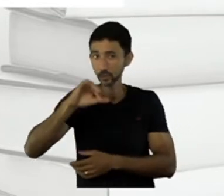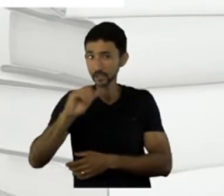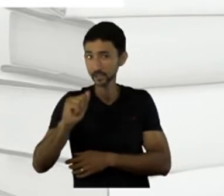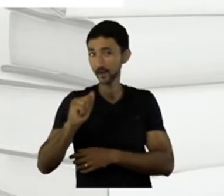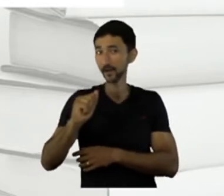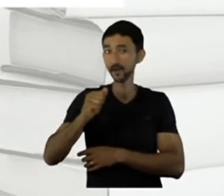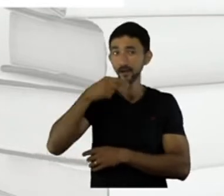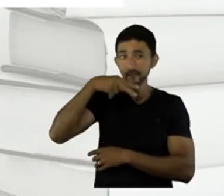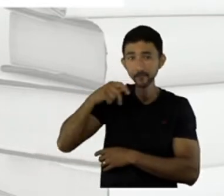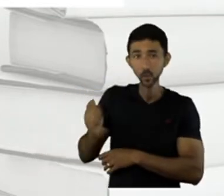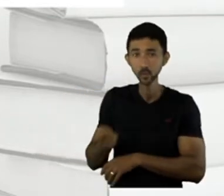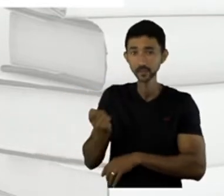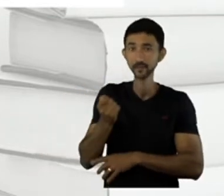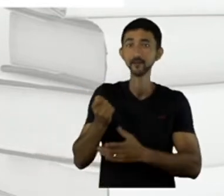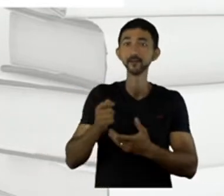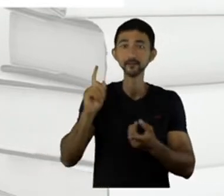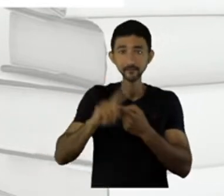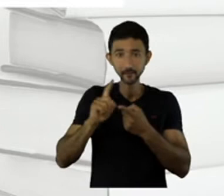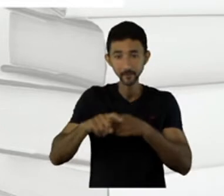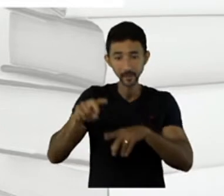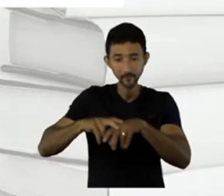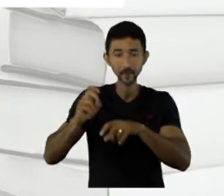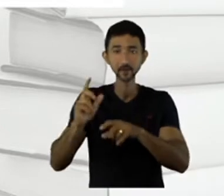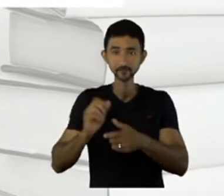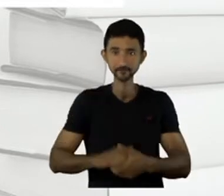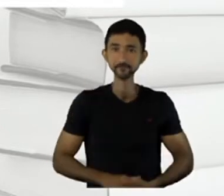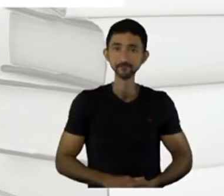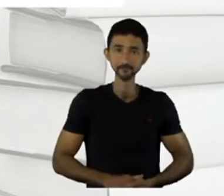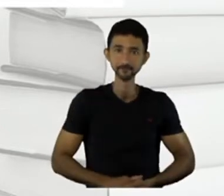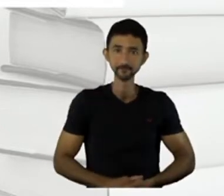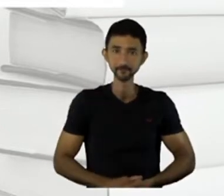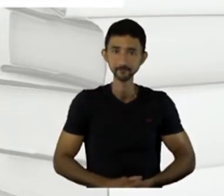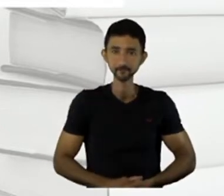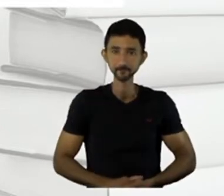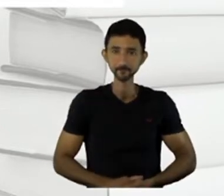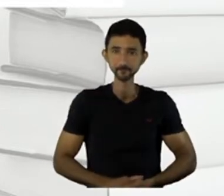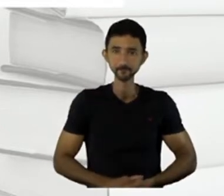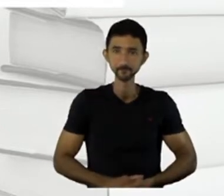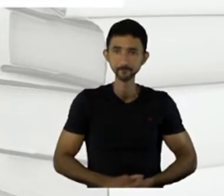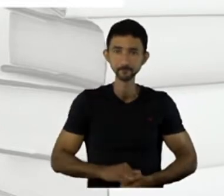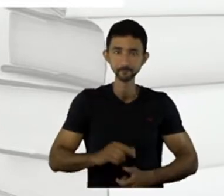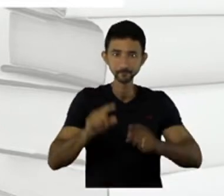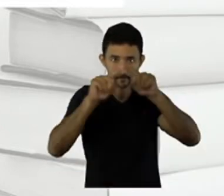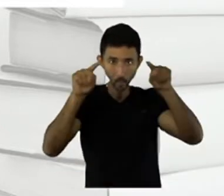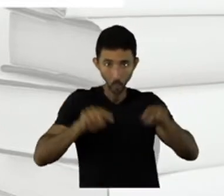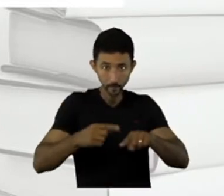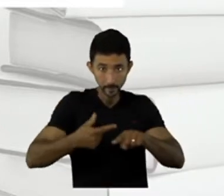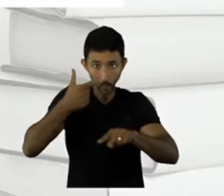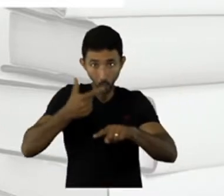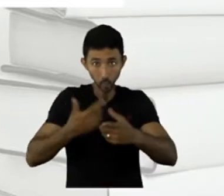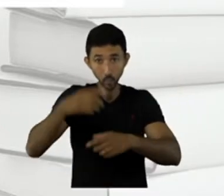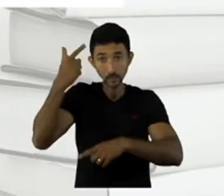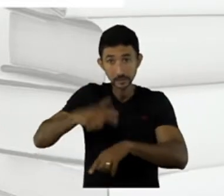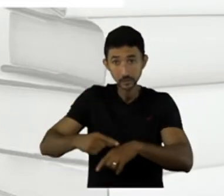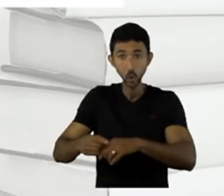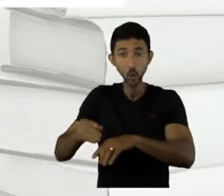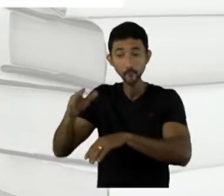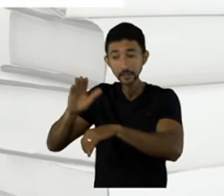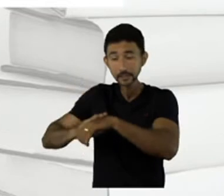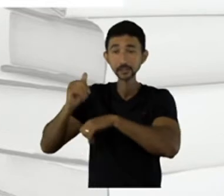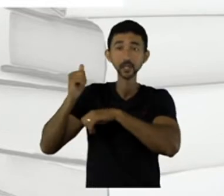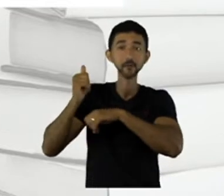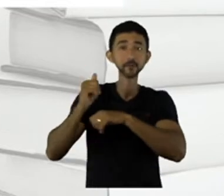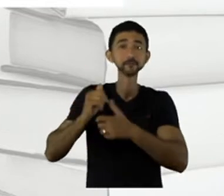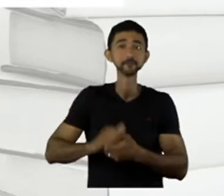Então, Mônica também é o nosso vocativo. E no segundo quadrinho, ela novamente chama a atenção da